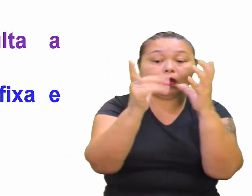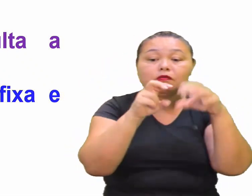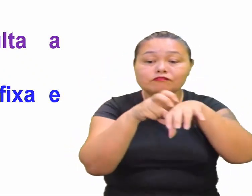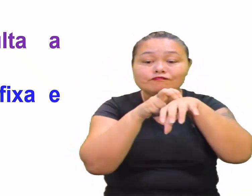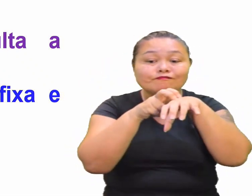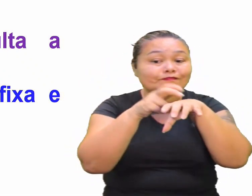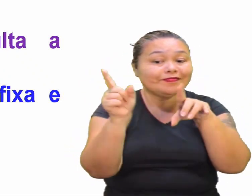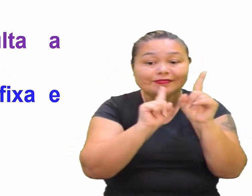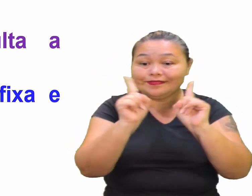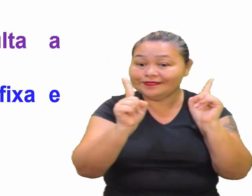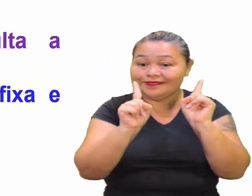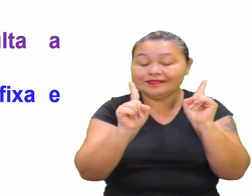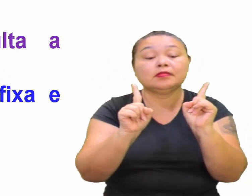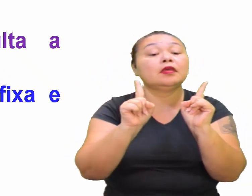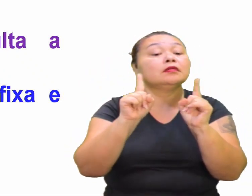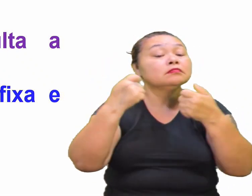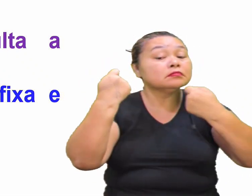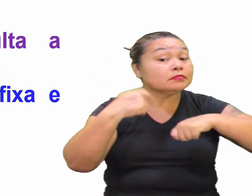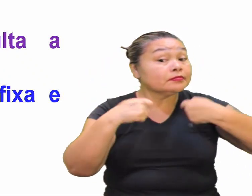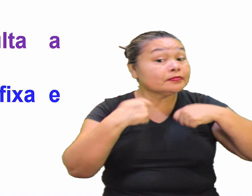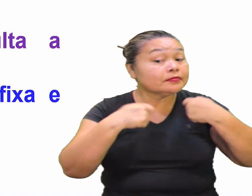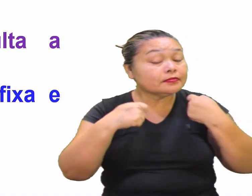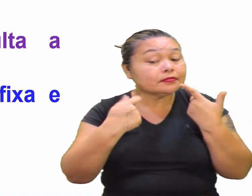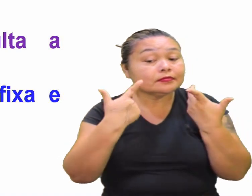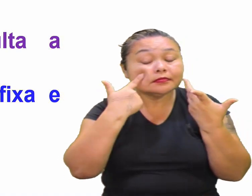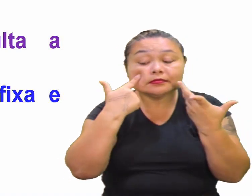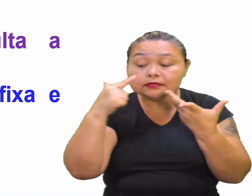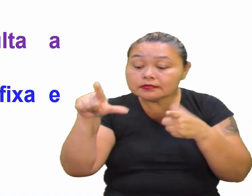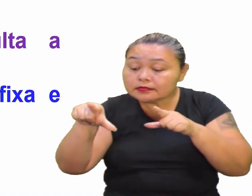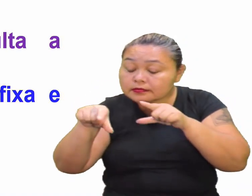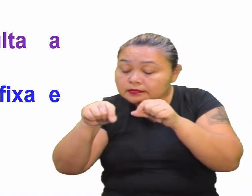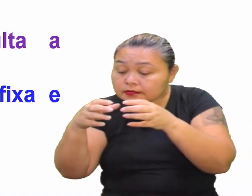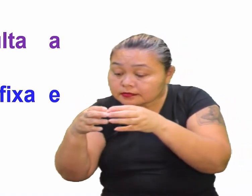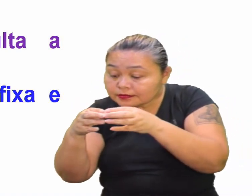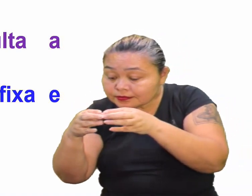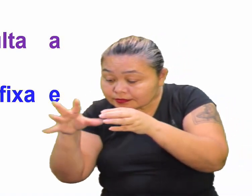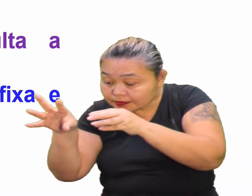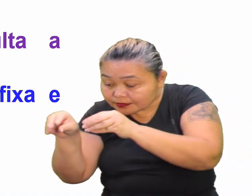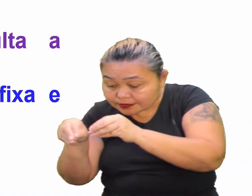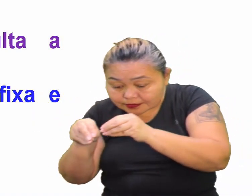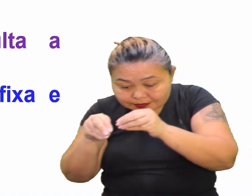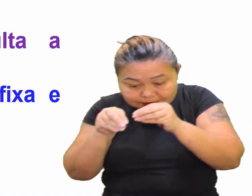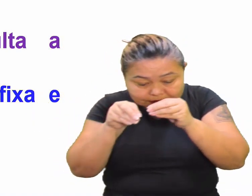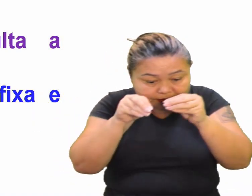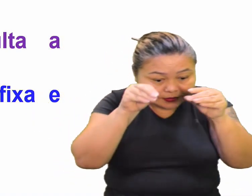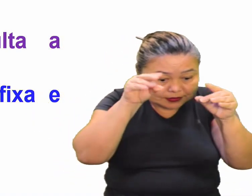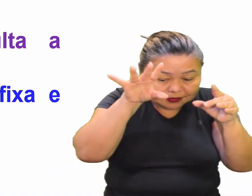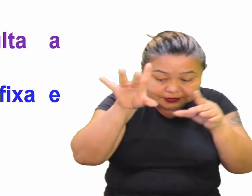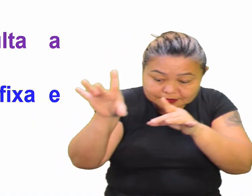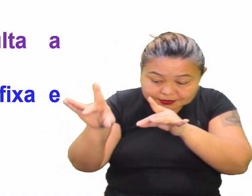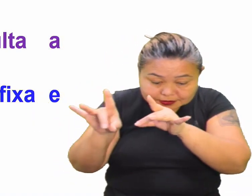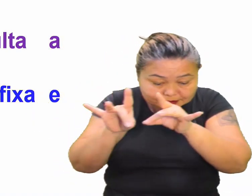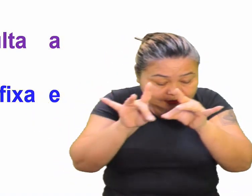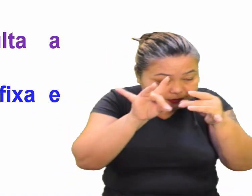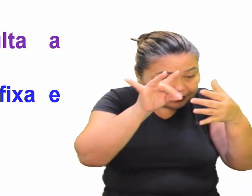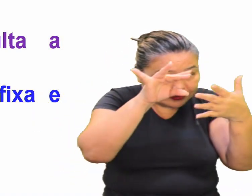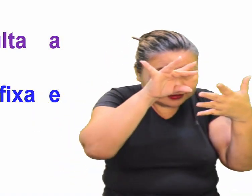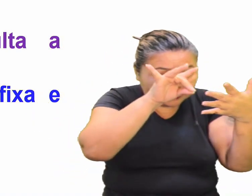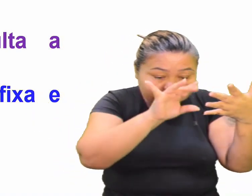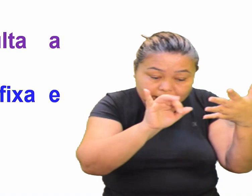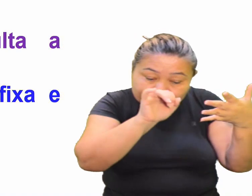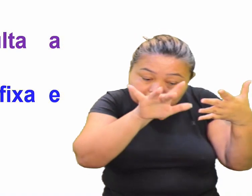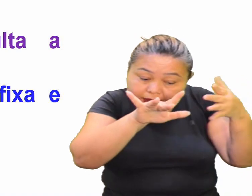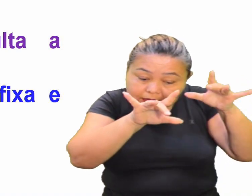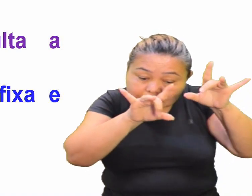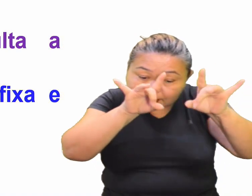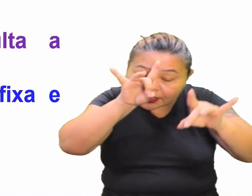naquela região. Então, eu vou precisar de quê? De espécies pioneiras, que seriam, nesse caso, os líquens. Por